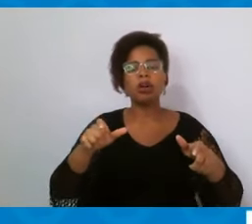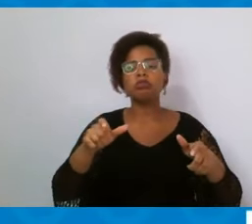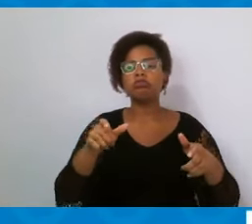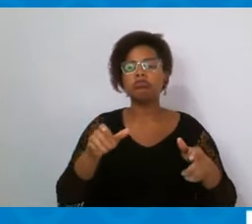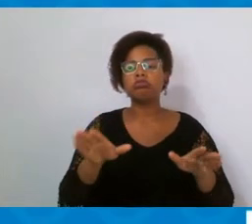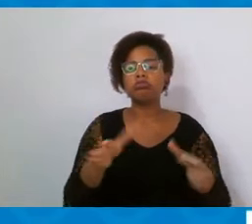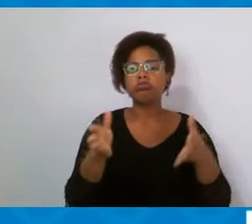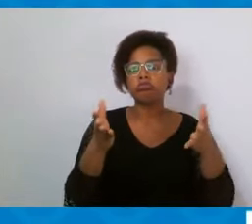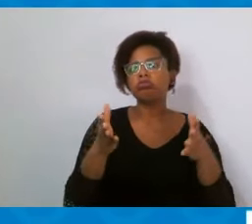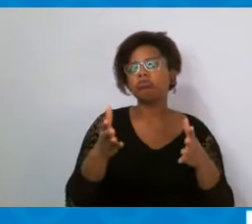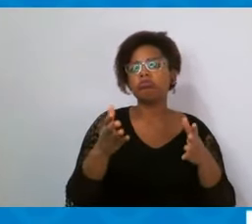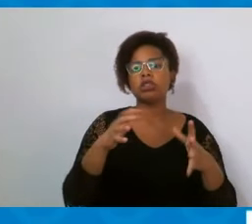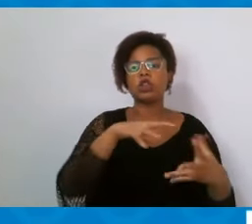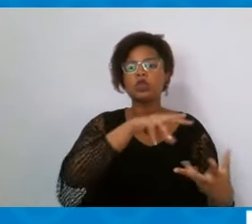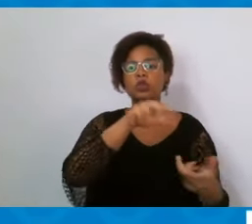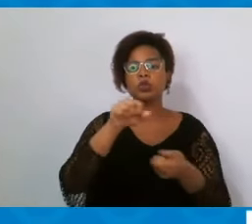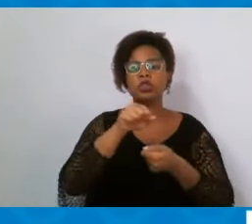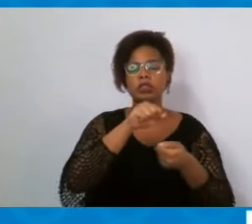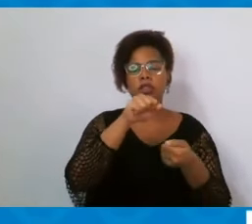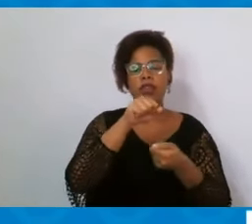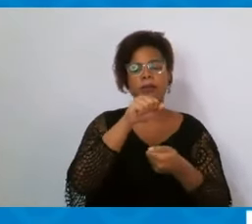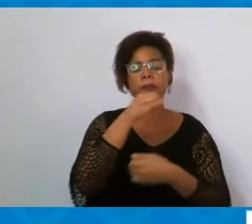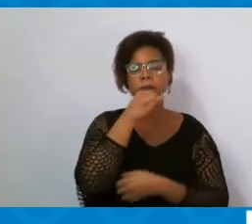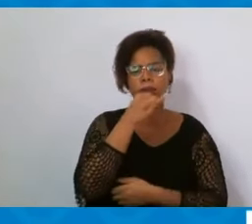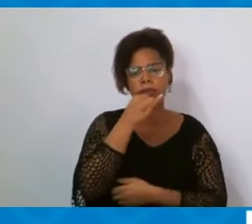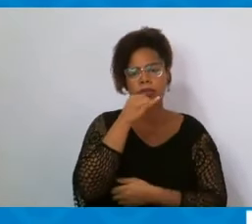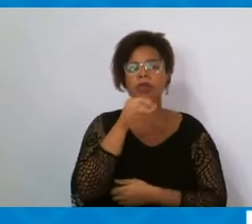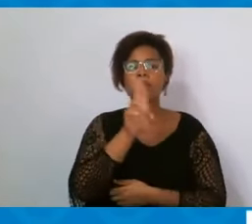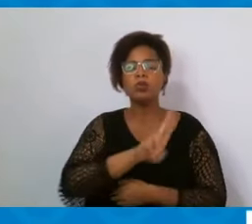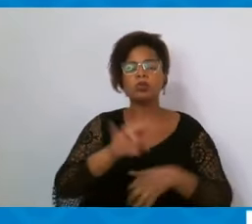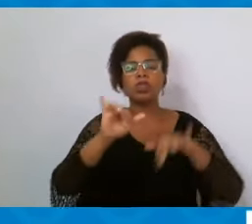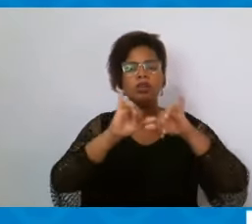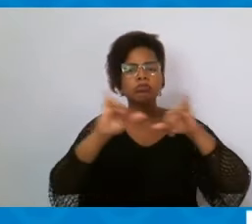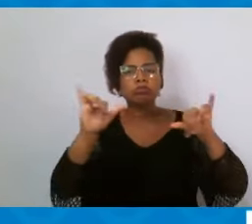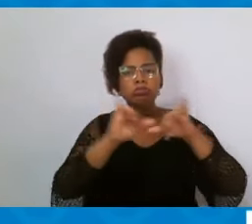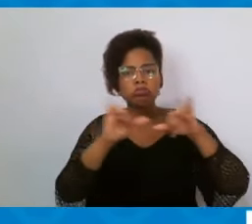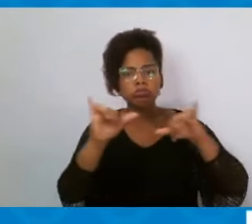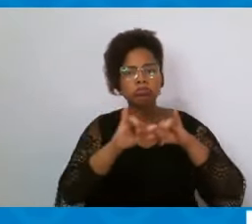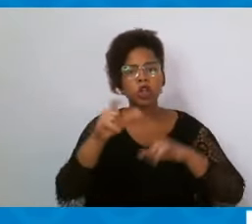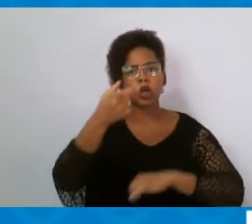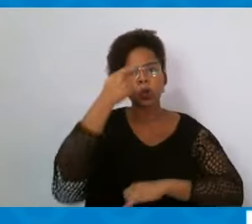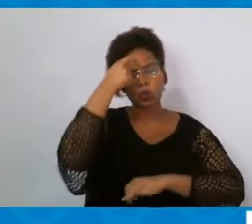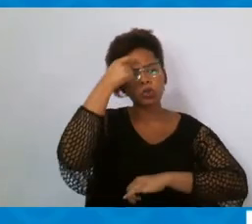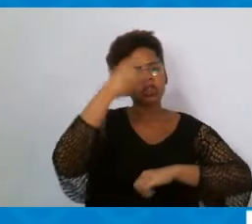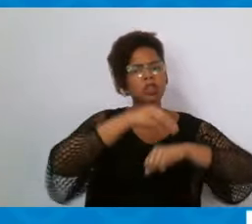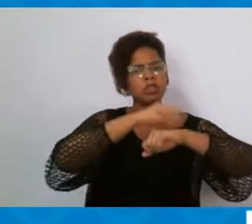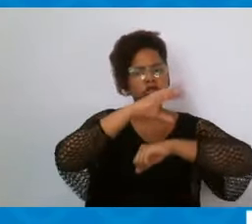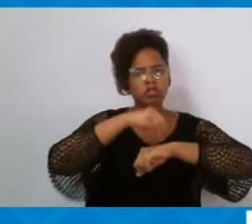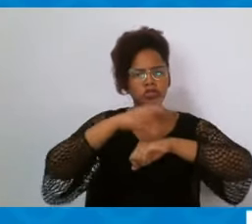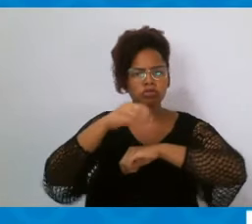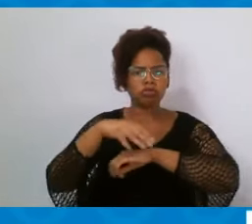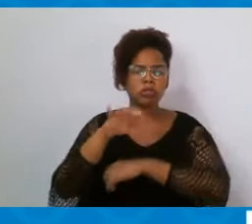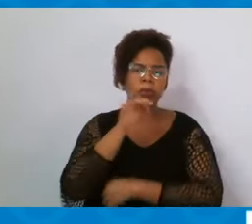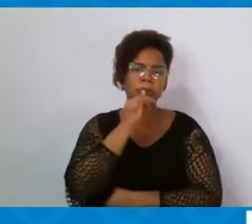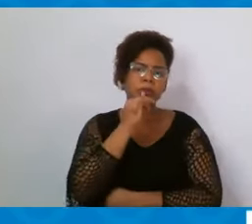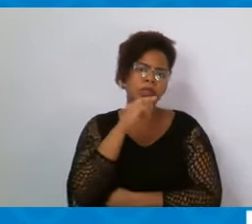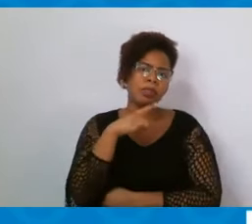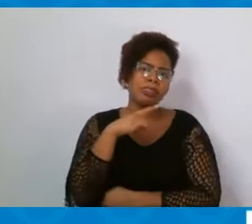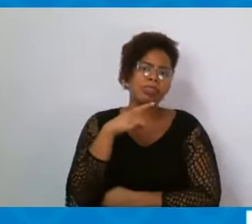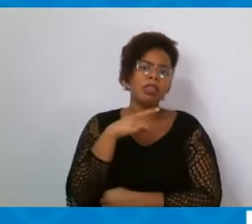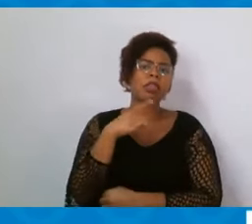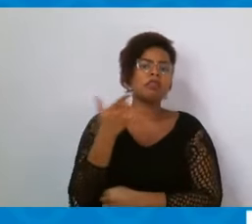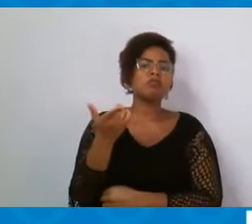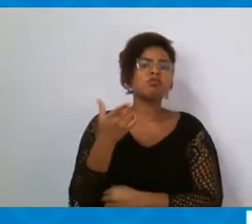de publicidade. O Facebook tem um modelo sustentável de negócio, mas ele não cobra nada para você usar, né?